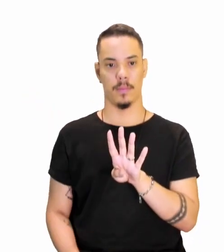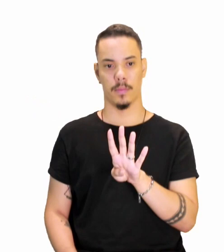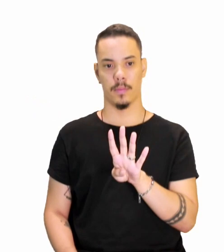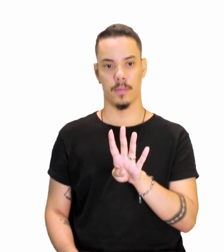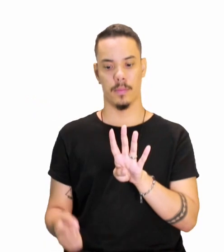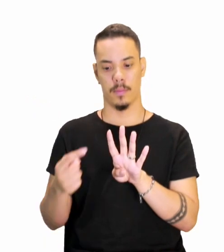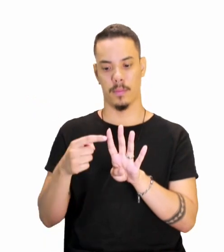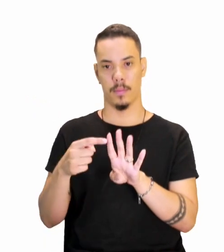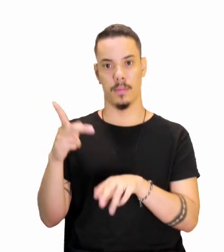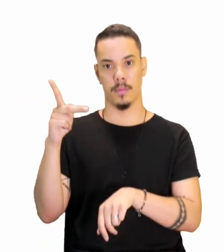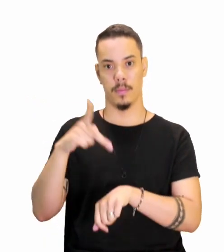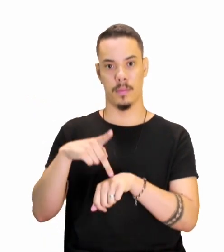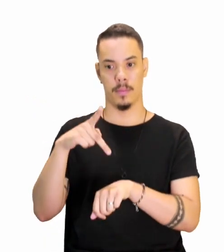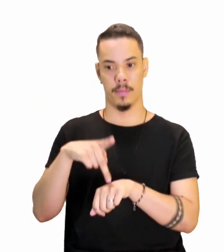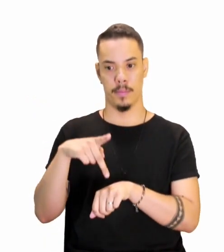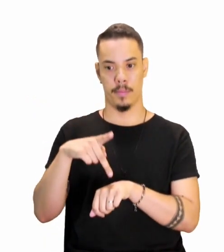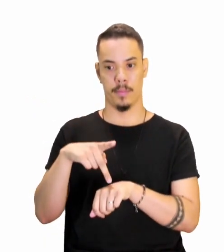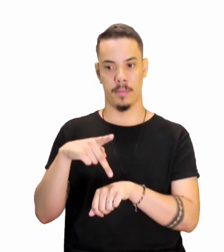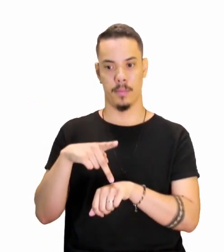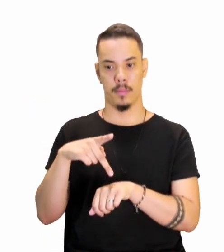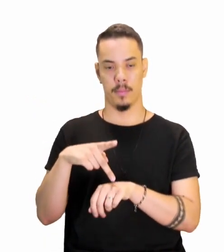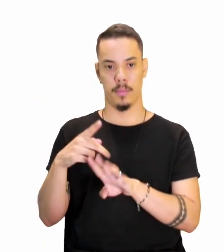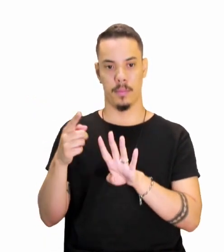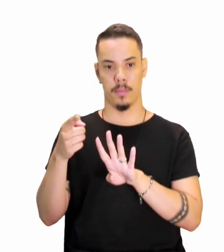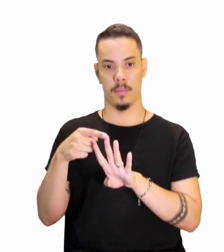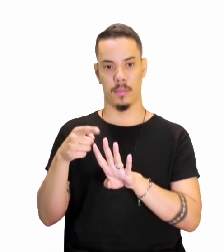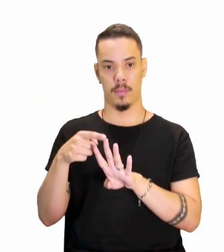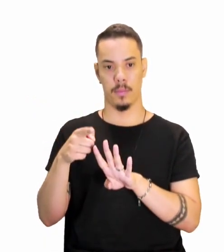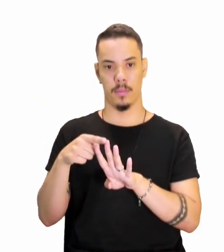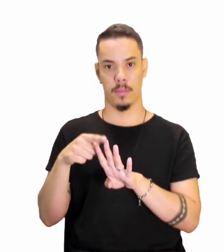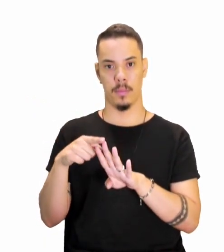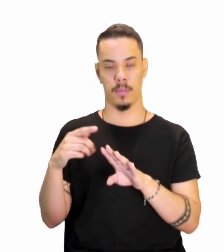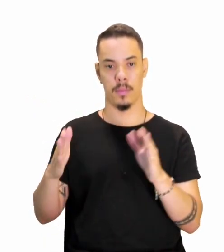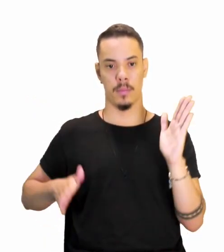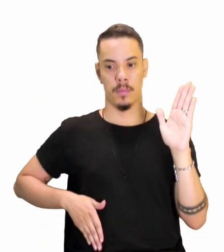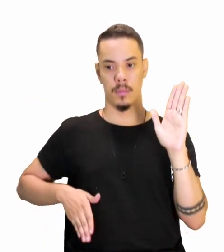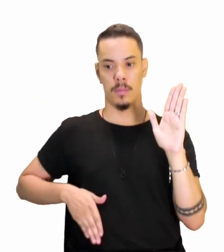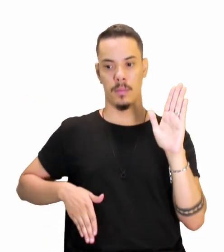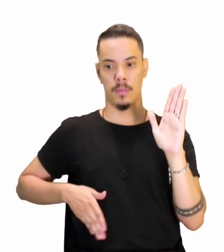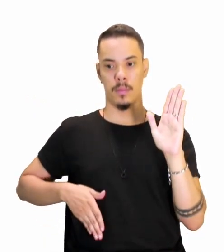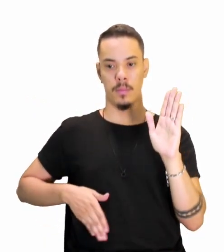seguinte, eu tenho a palavra pedra, tenho uma palavra moleque,